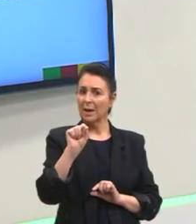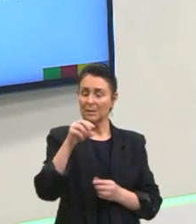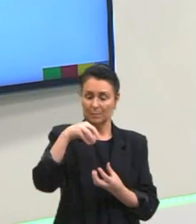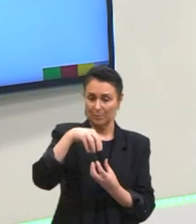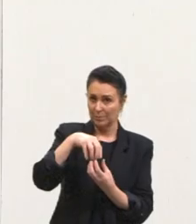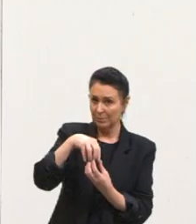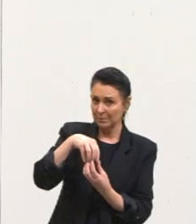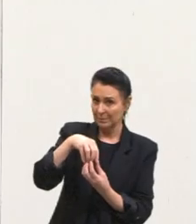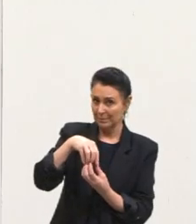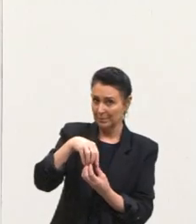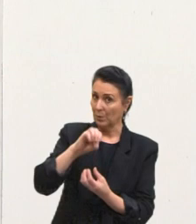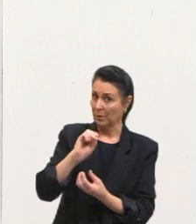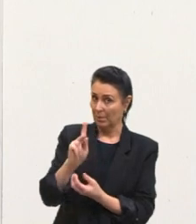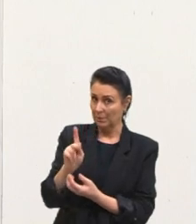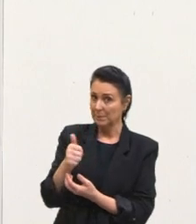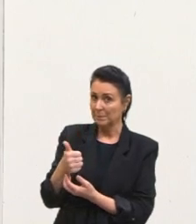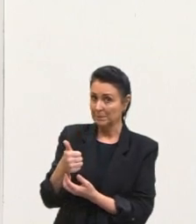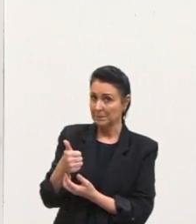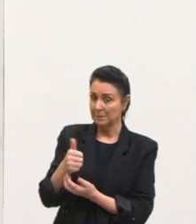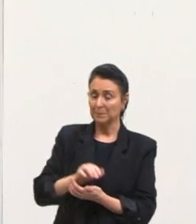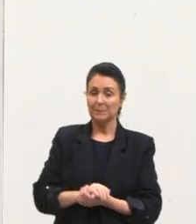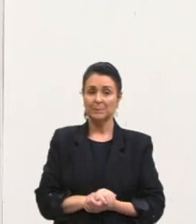aqui. Bolinhas.